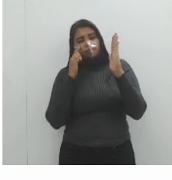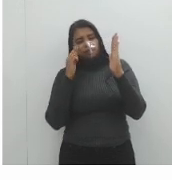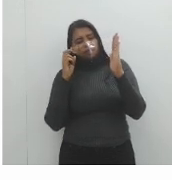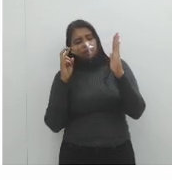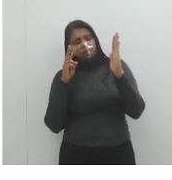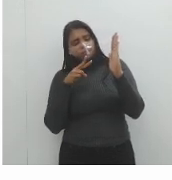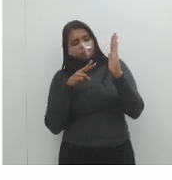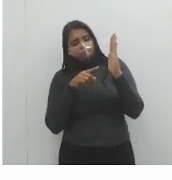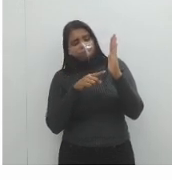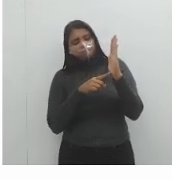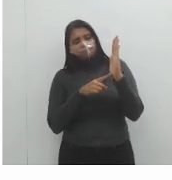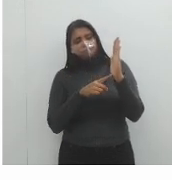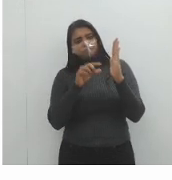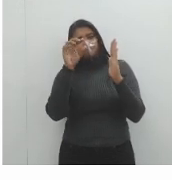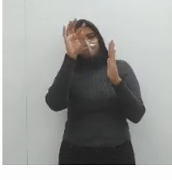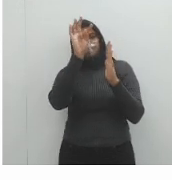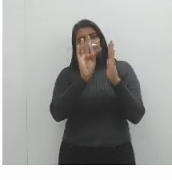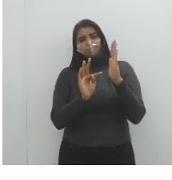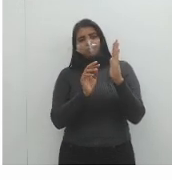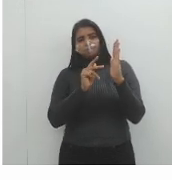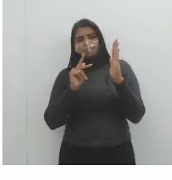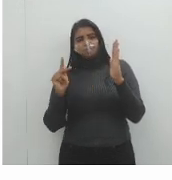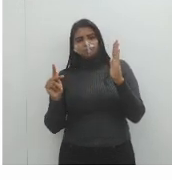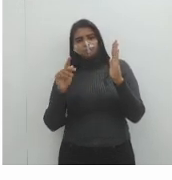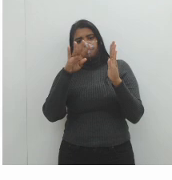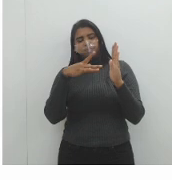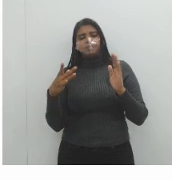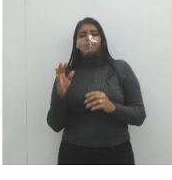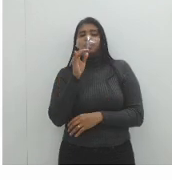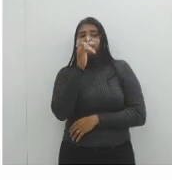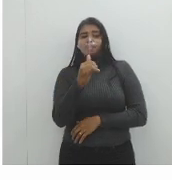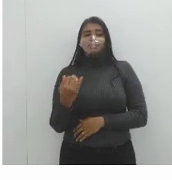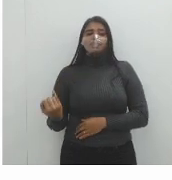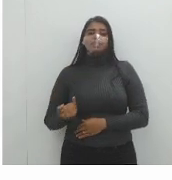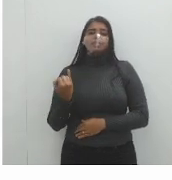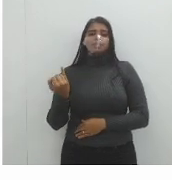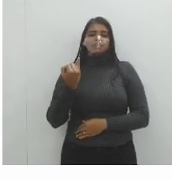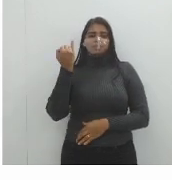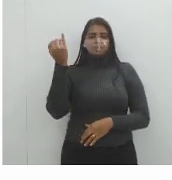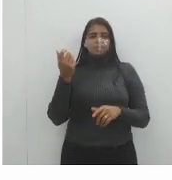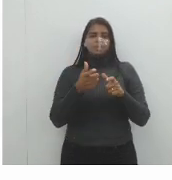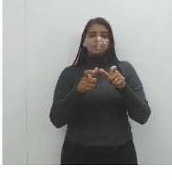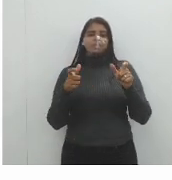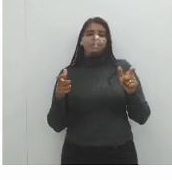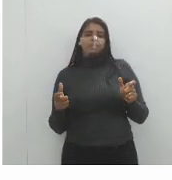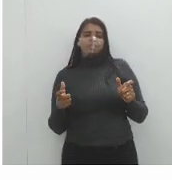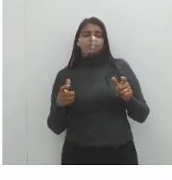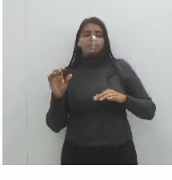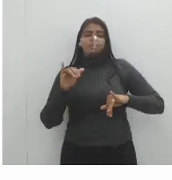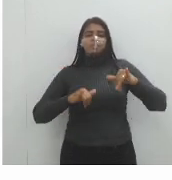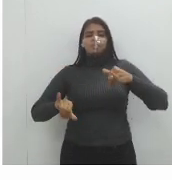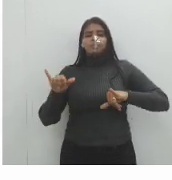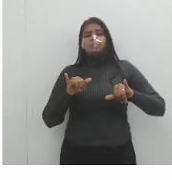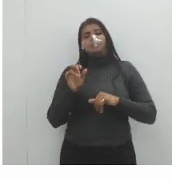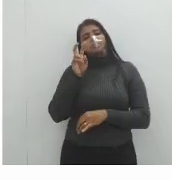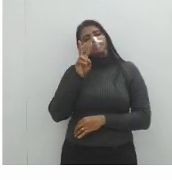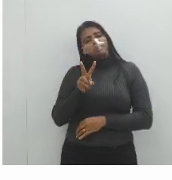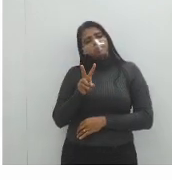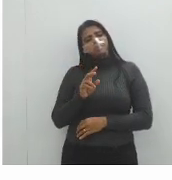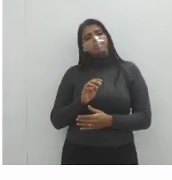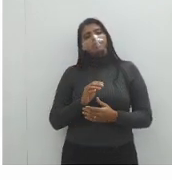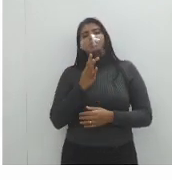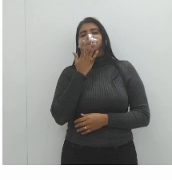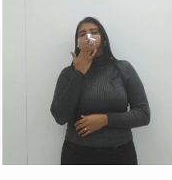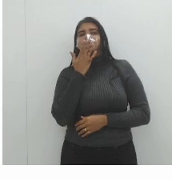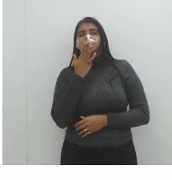elemento químico na tabela periódica. Outra informação importante é a classificação dos elementos químicos, tá? Então, vamos ver de acordo com as